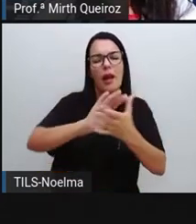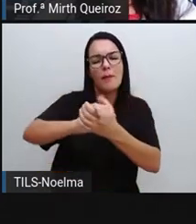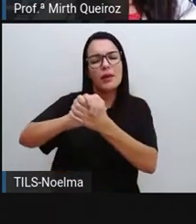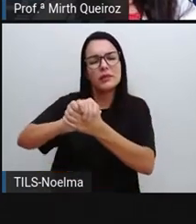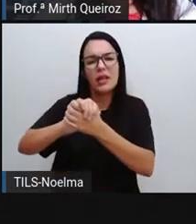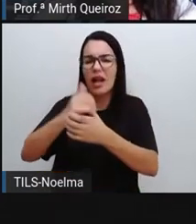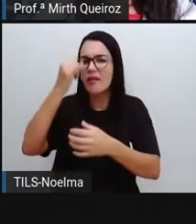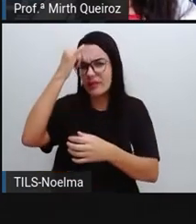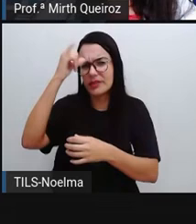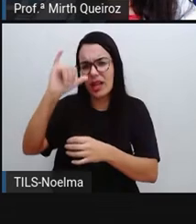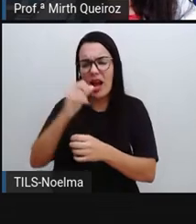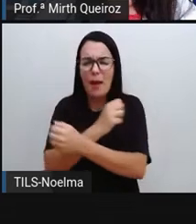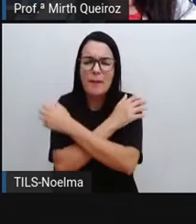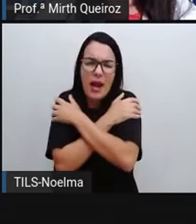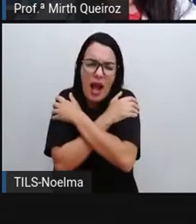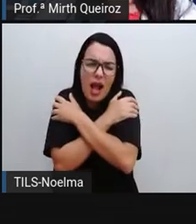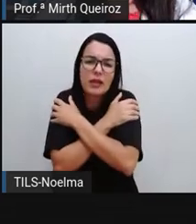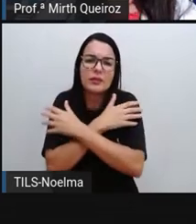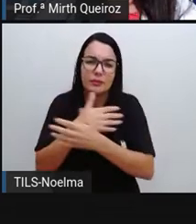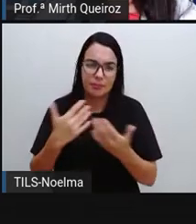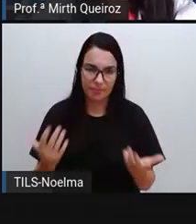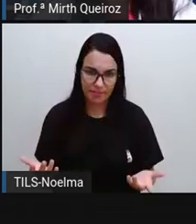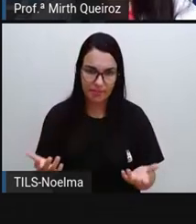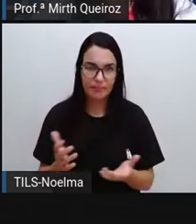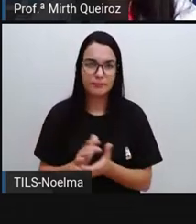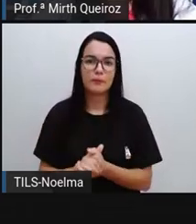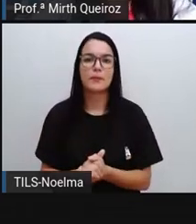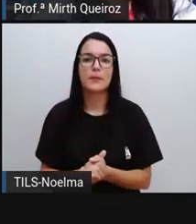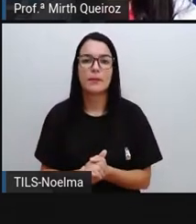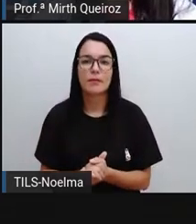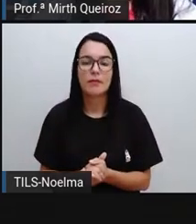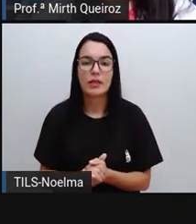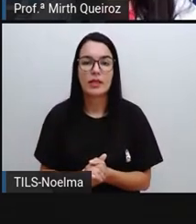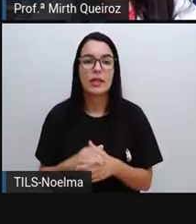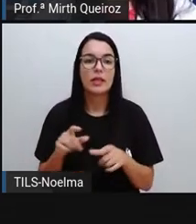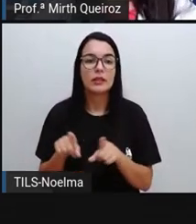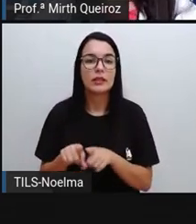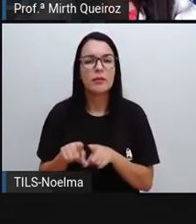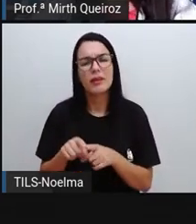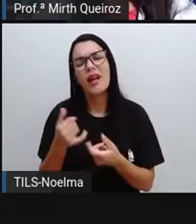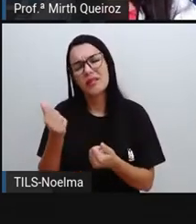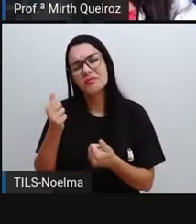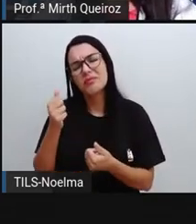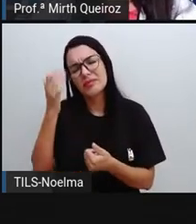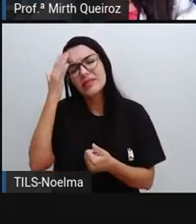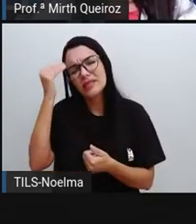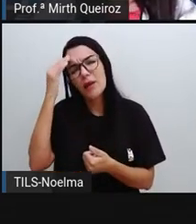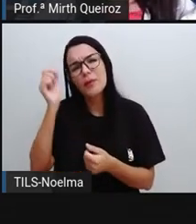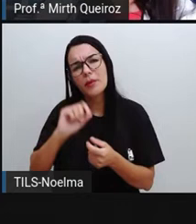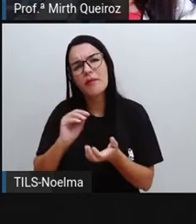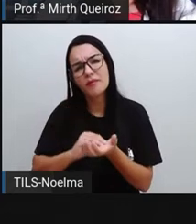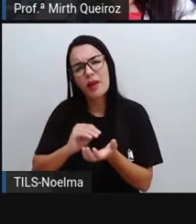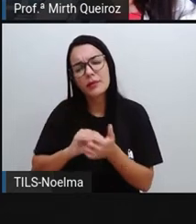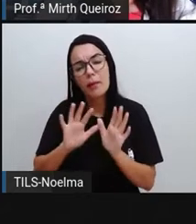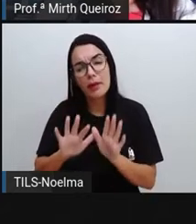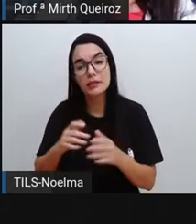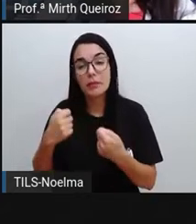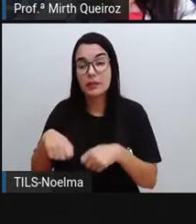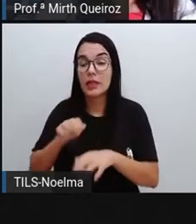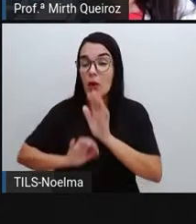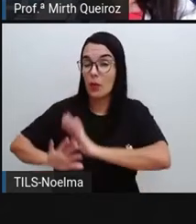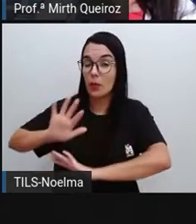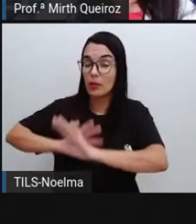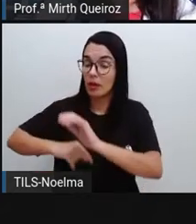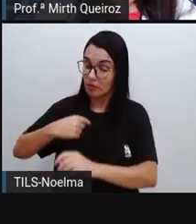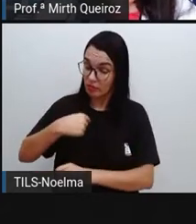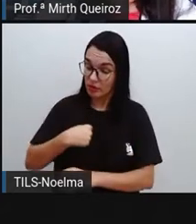de mão, né? Abraço. É uma coisa ruim, né? A gente sente falta, mas a gente sabe que a gente está cuidando não